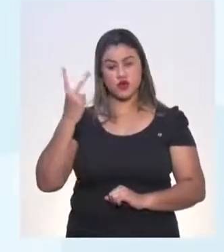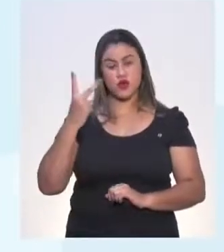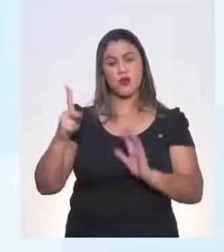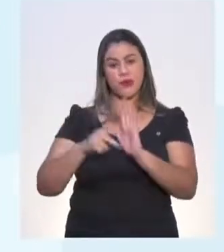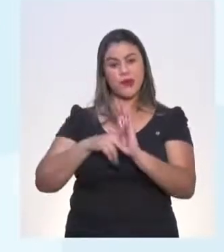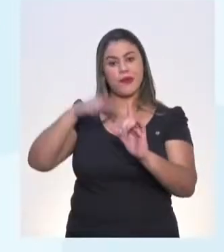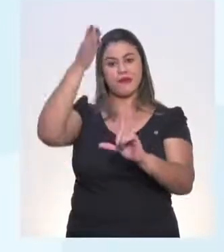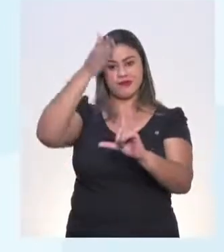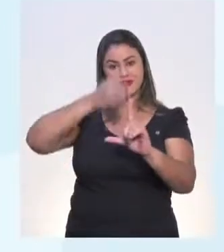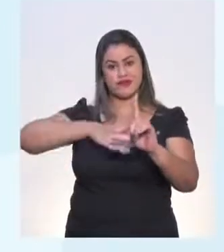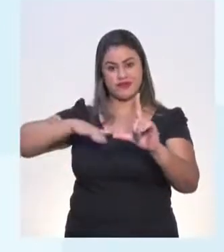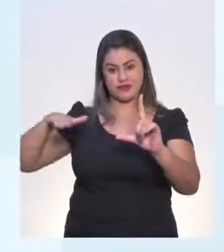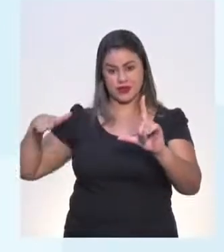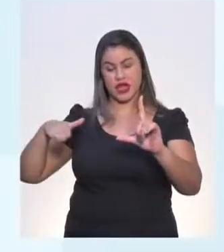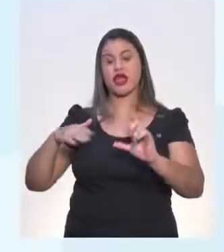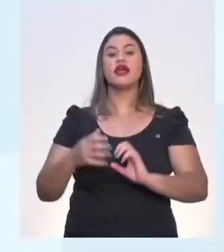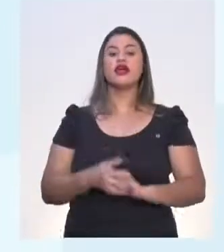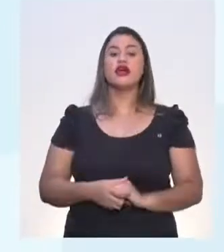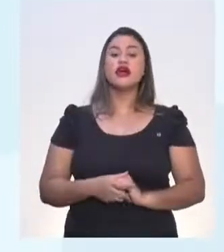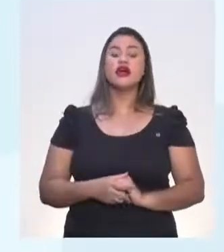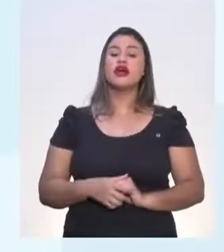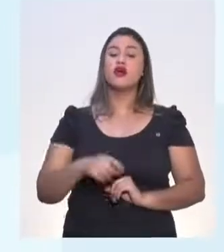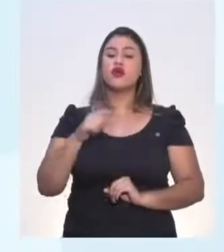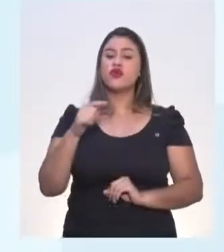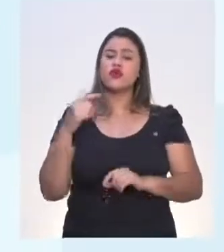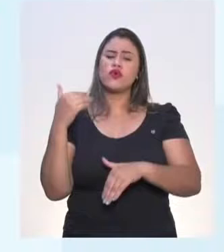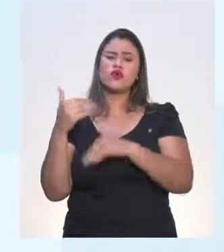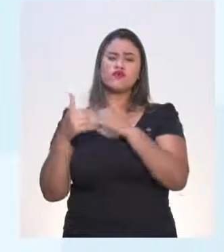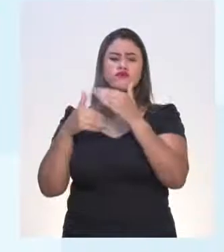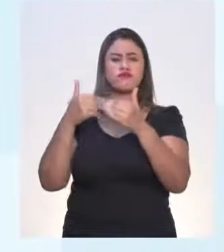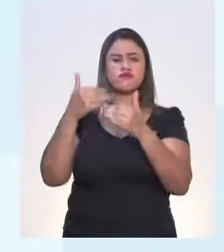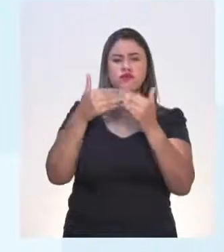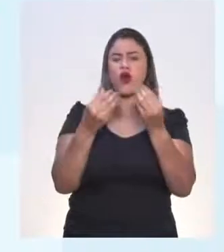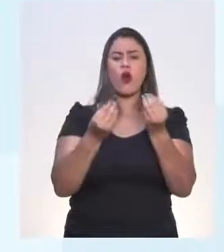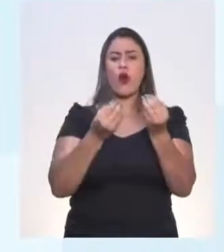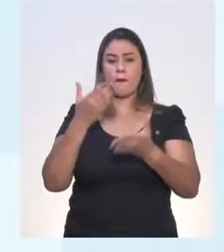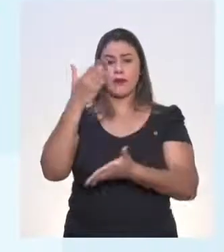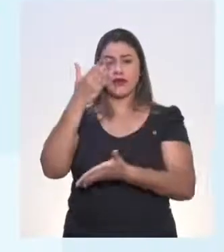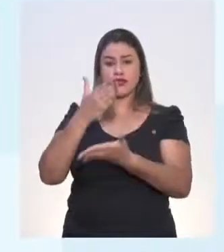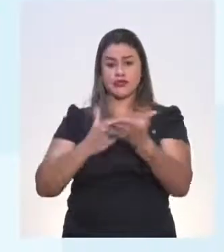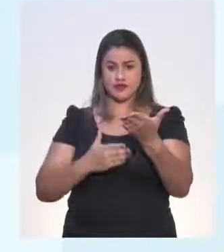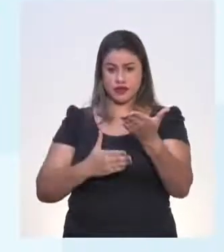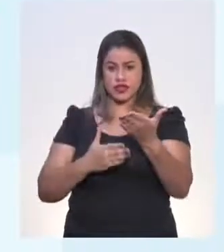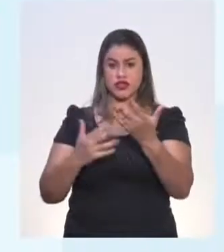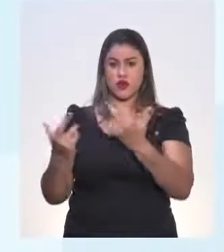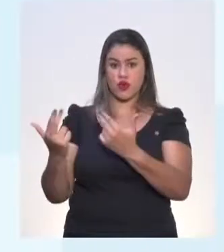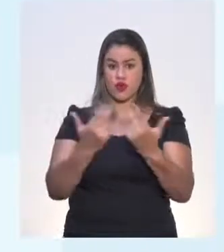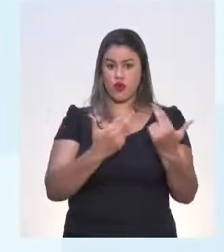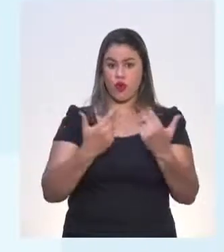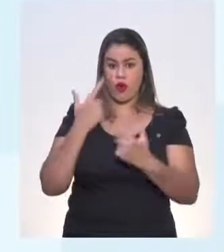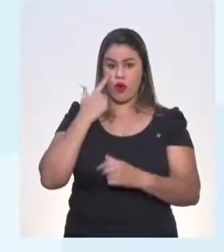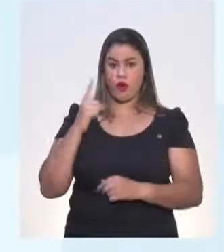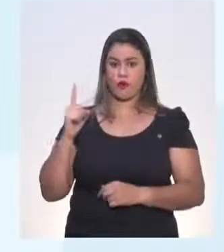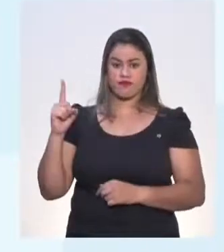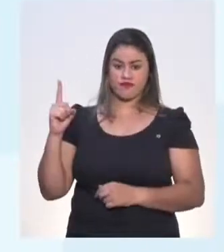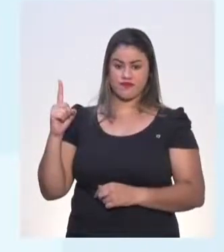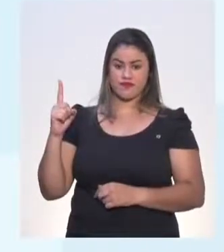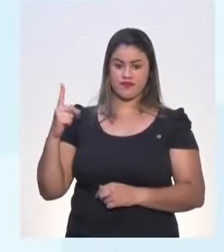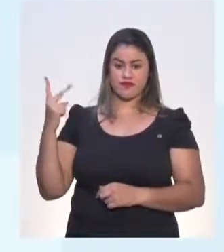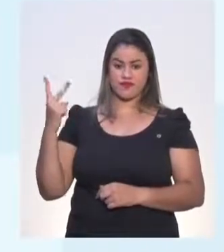retas. Conforme as retas, elas foram graduadas, elas foram divididas em partes iguais. Então, aqui, ó,